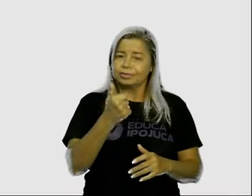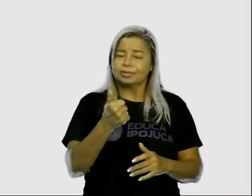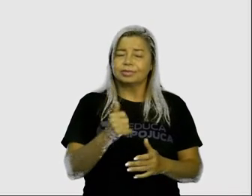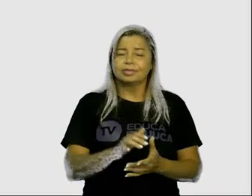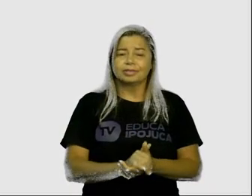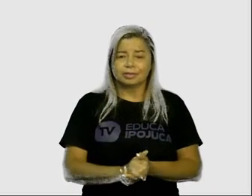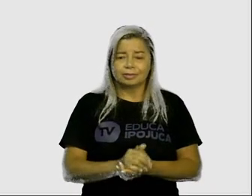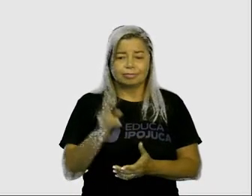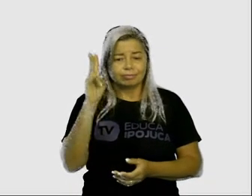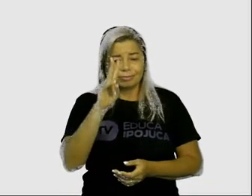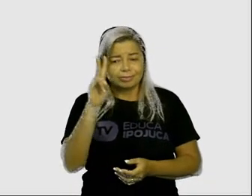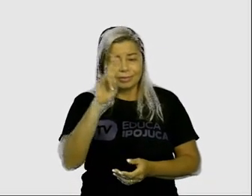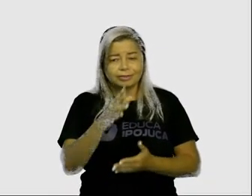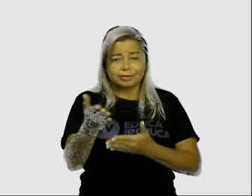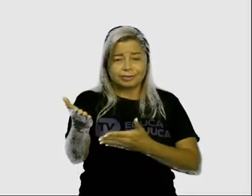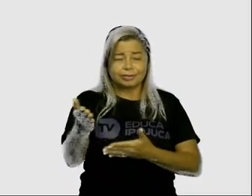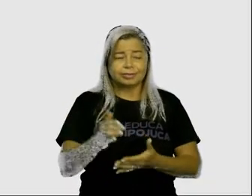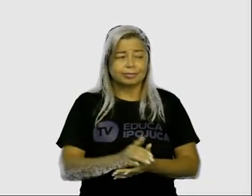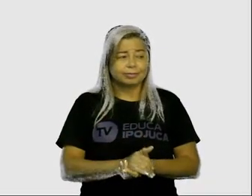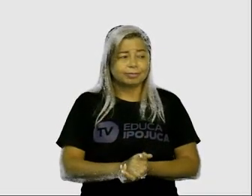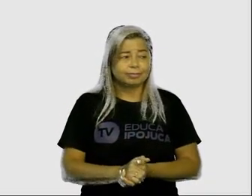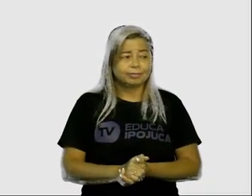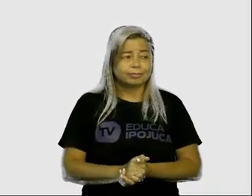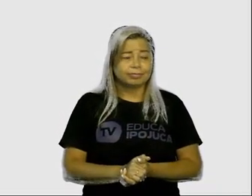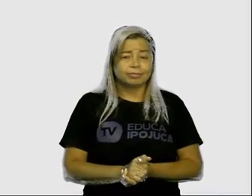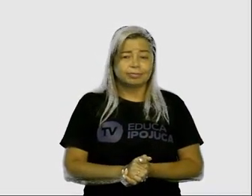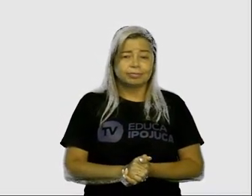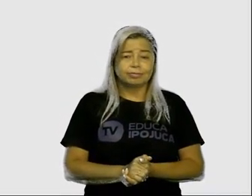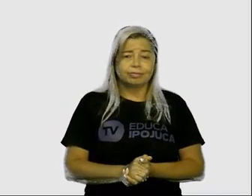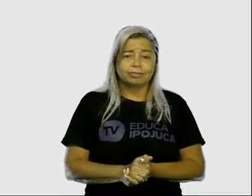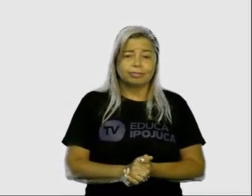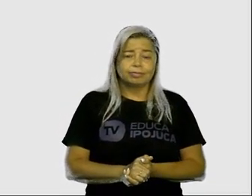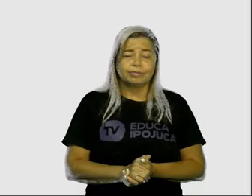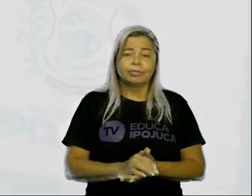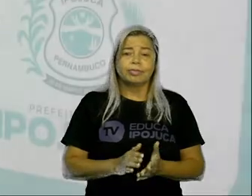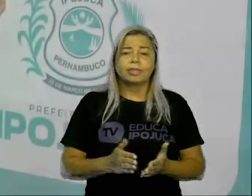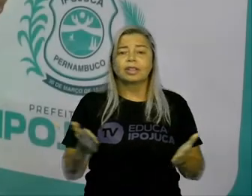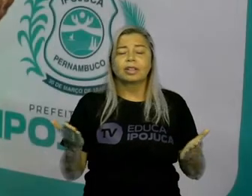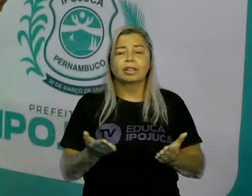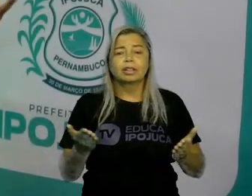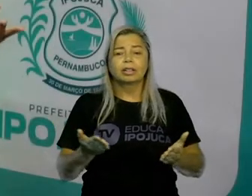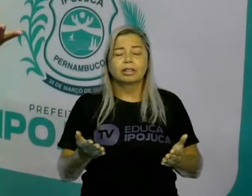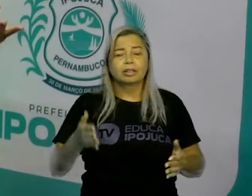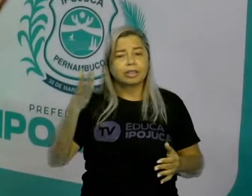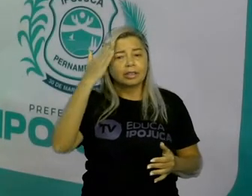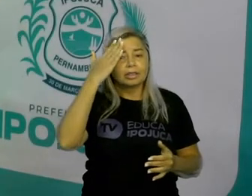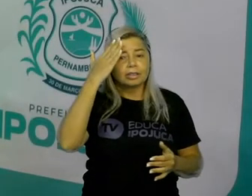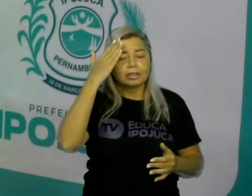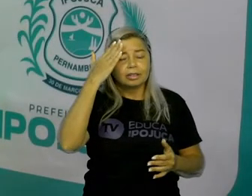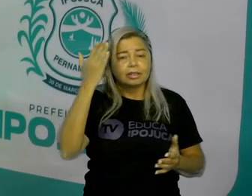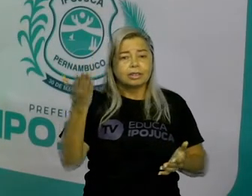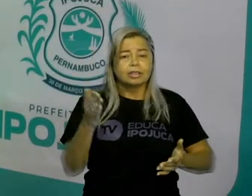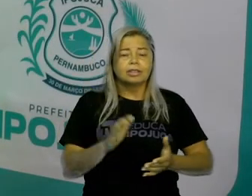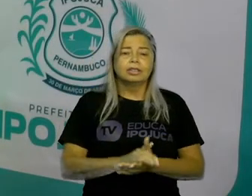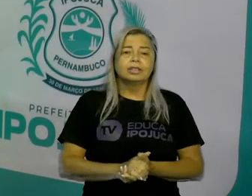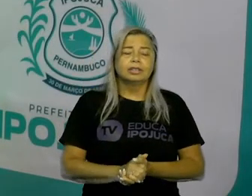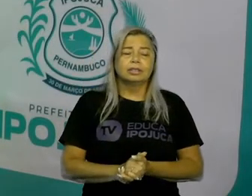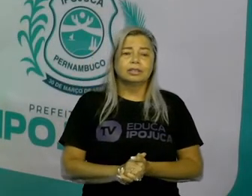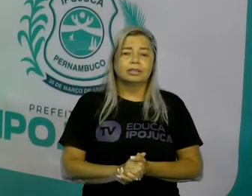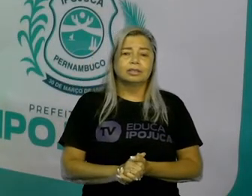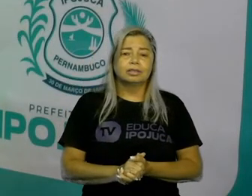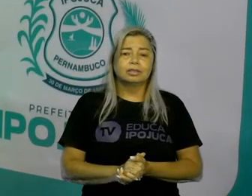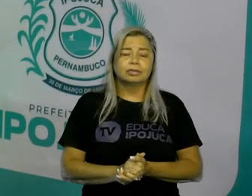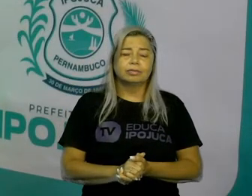belíssimo que estamos vendo aí. Vamos também agora entender, vamos ver agora um